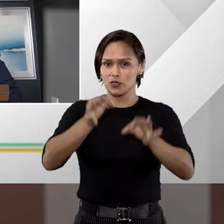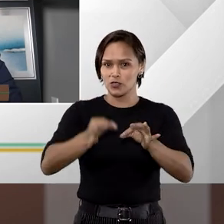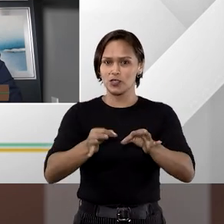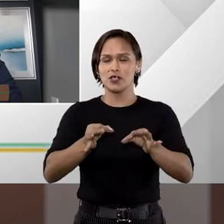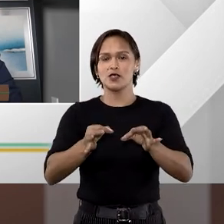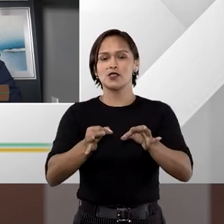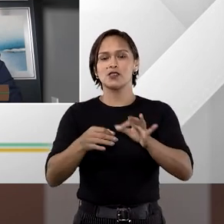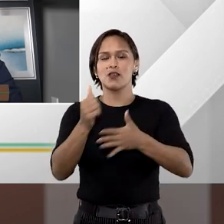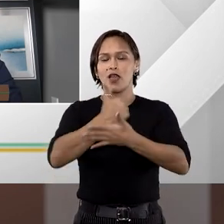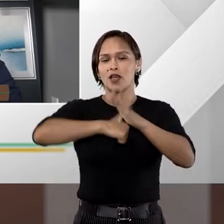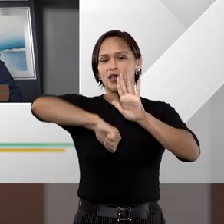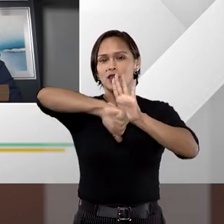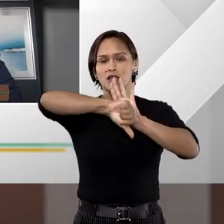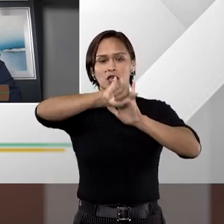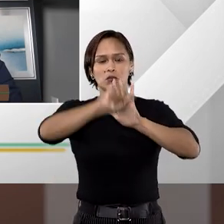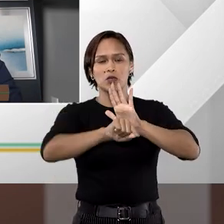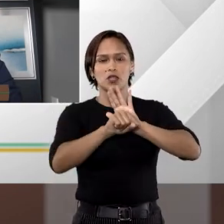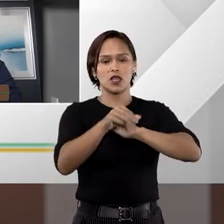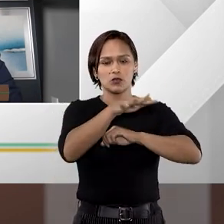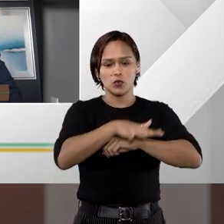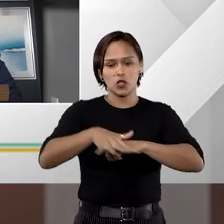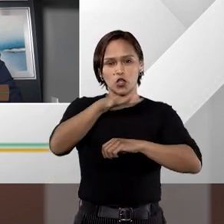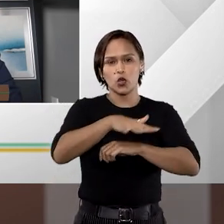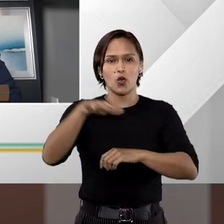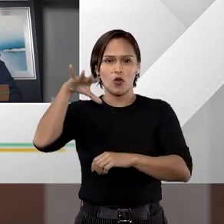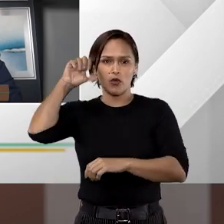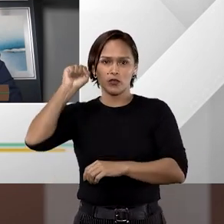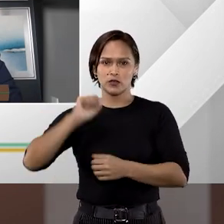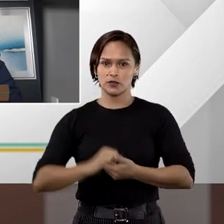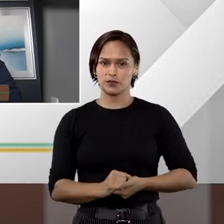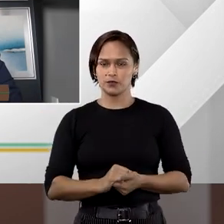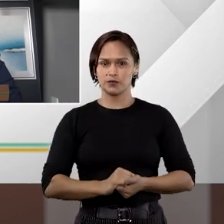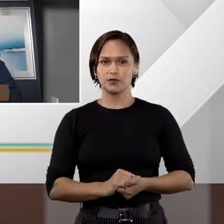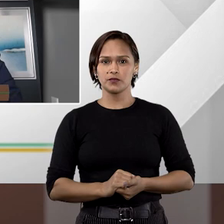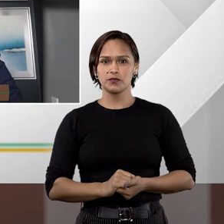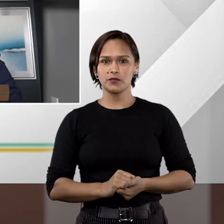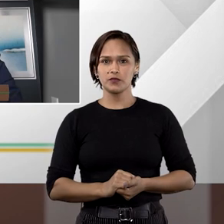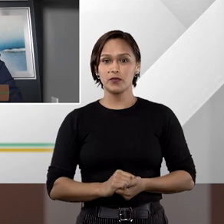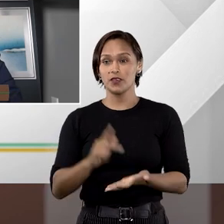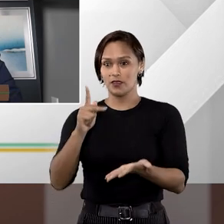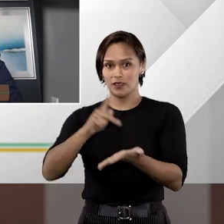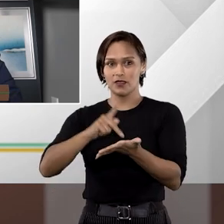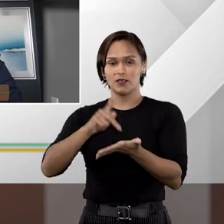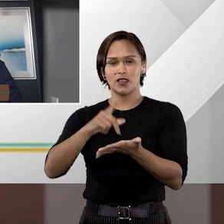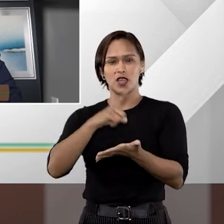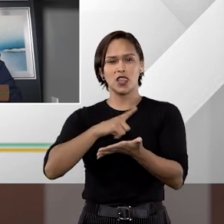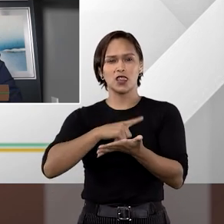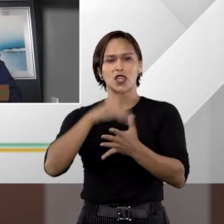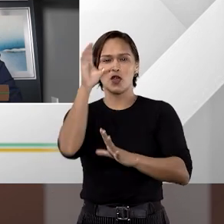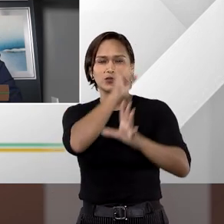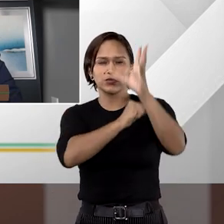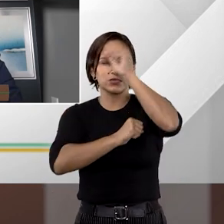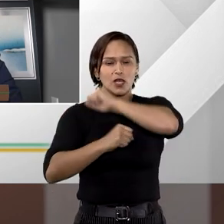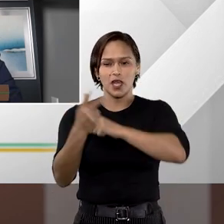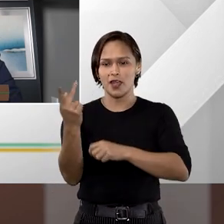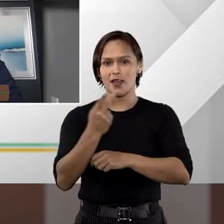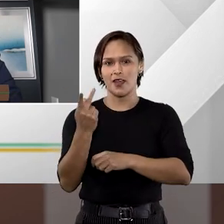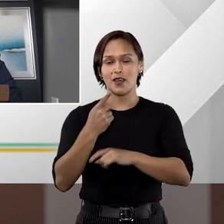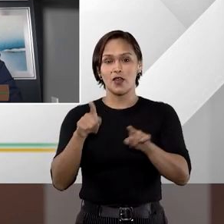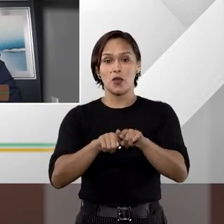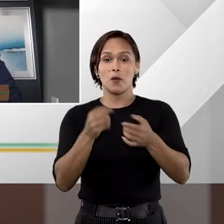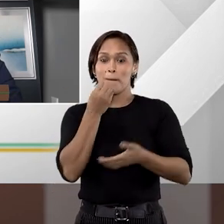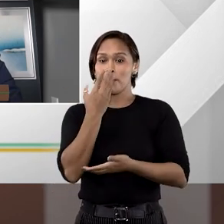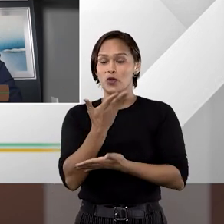dos juizados criminais os nossos ouvidos Com certeza temos muito a aprender com